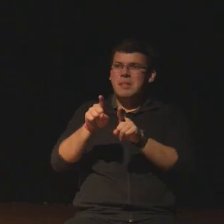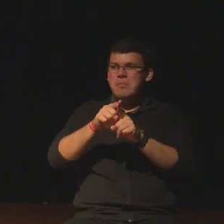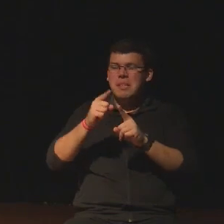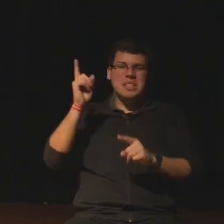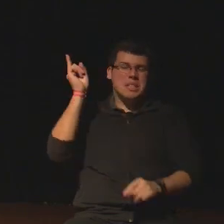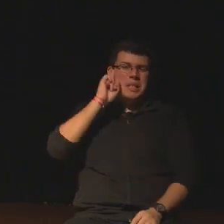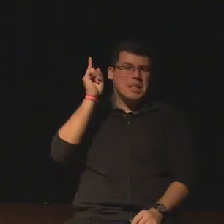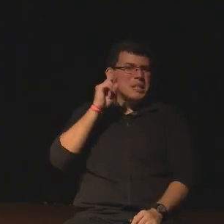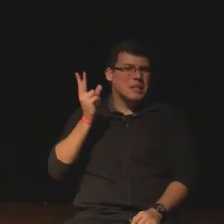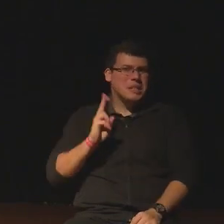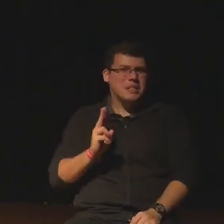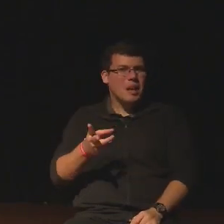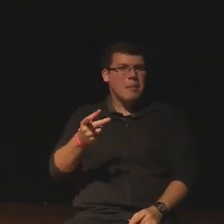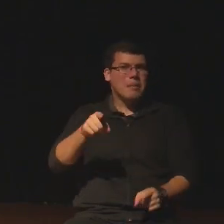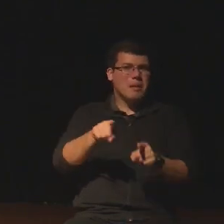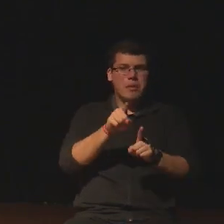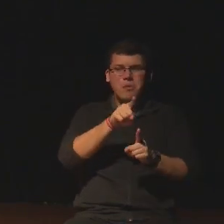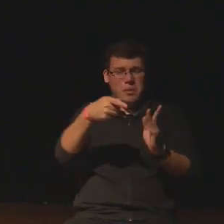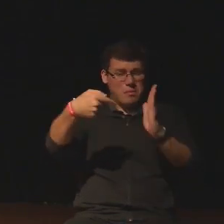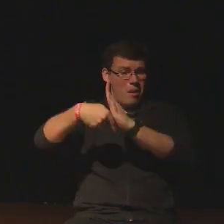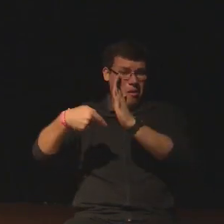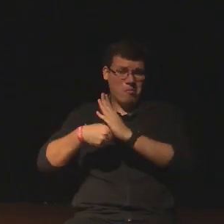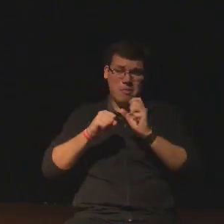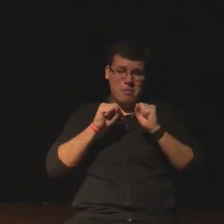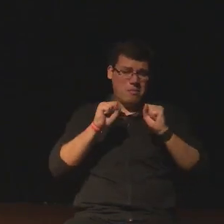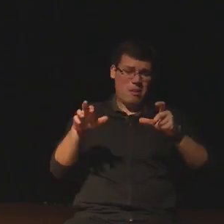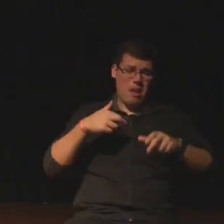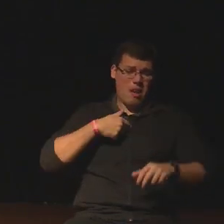com certeza já vou ter passado por algum